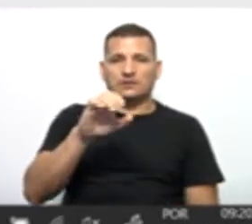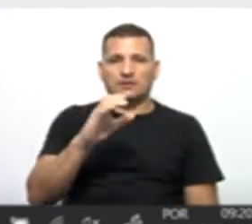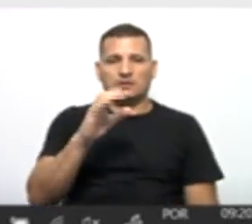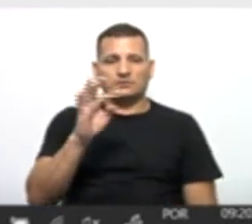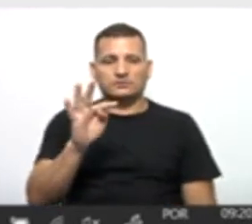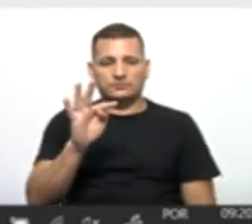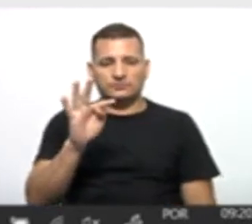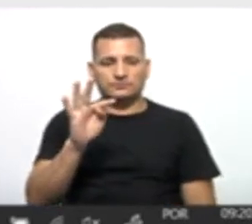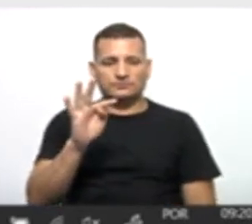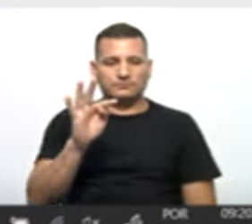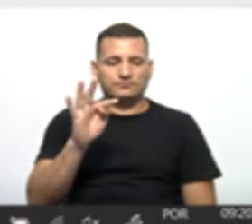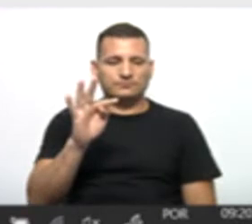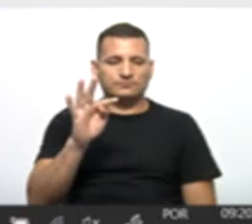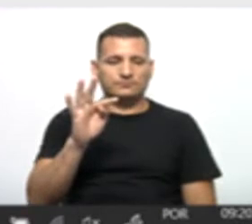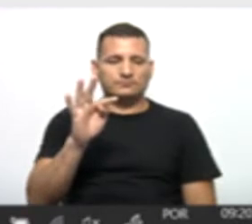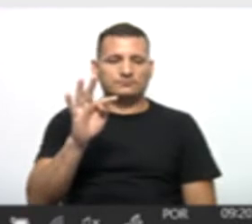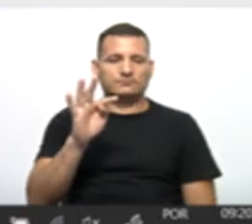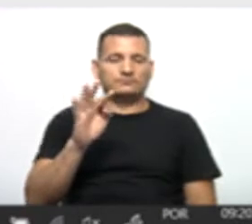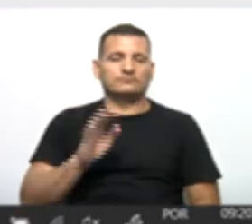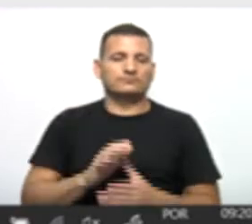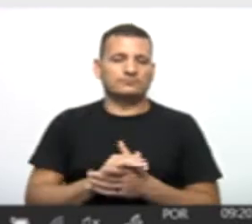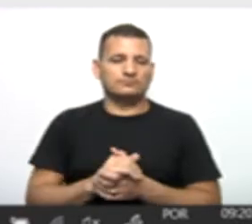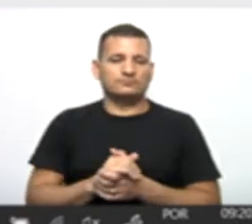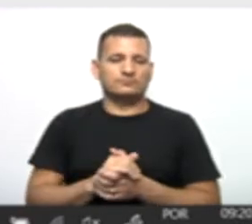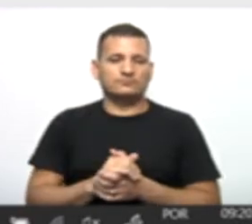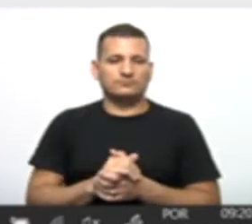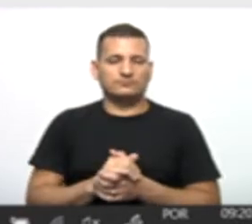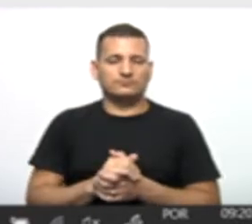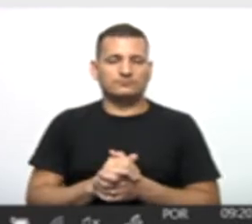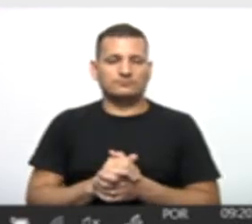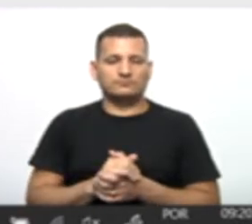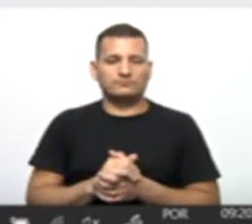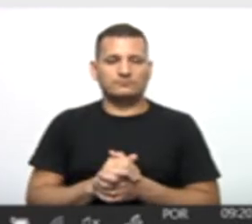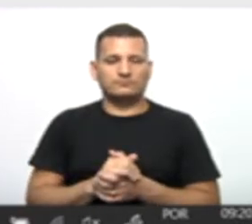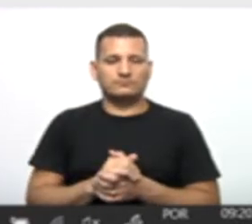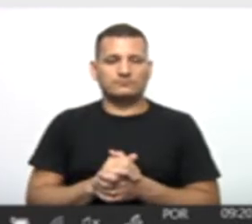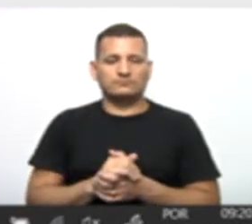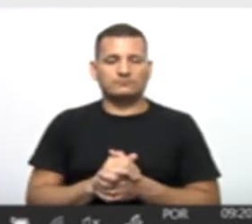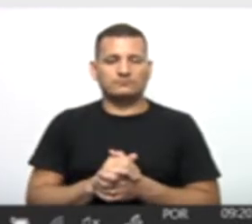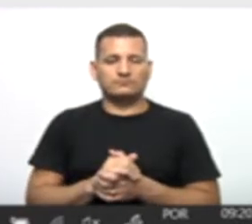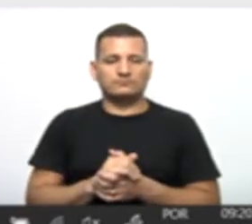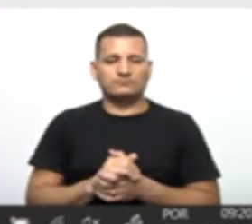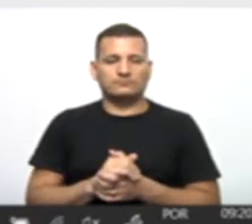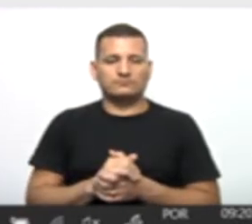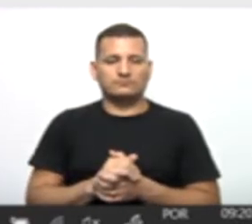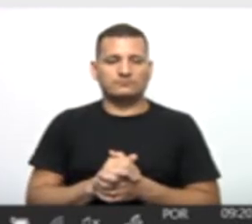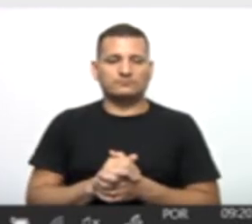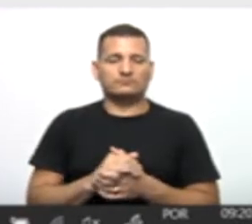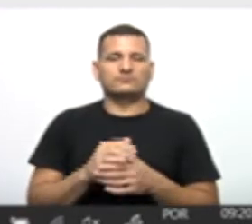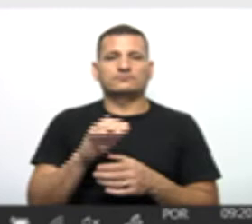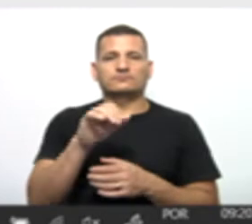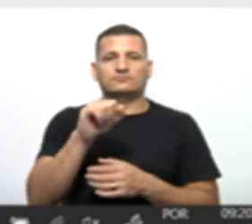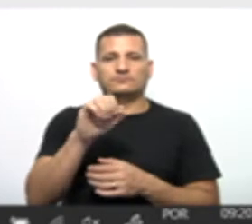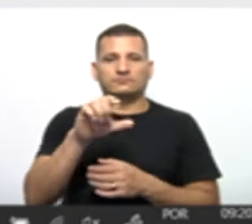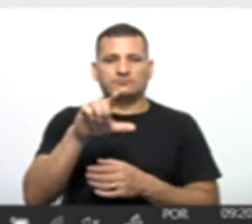utilizar determinado campo, determinado atributo, ou eu posso pedir para que ele veja tudo, select